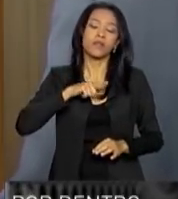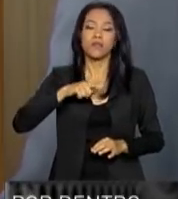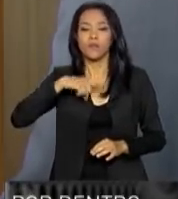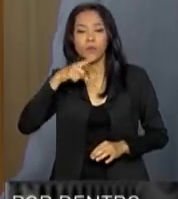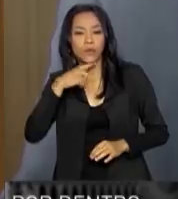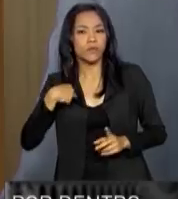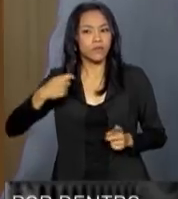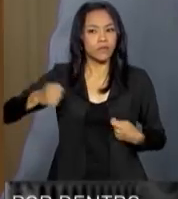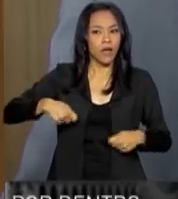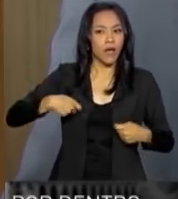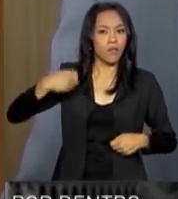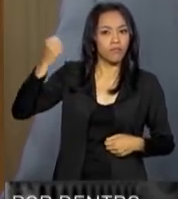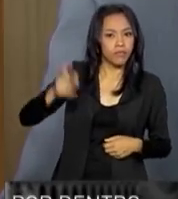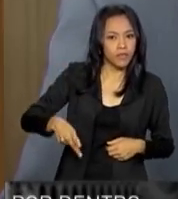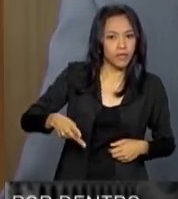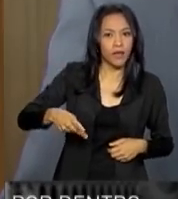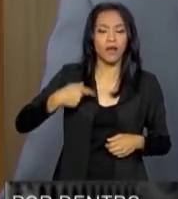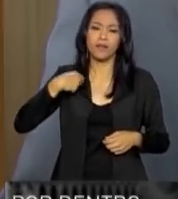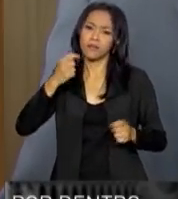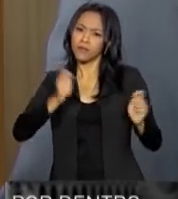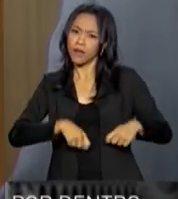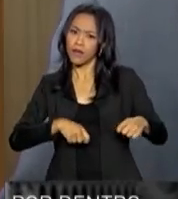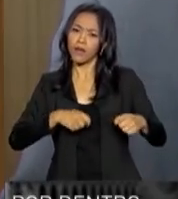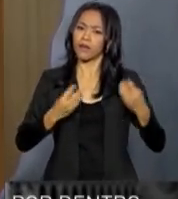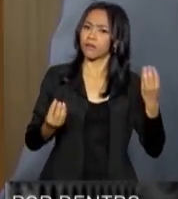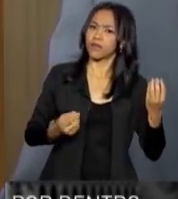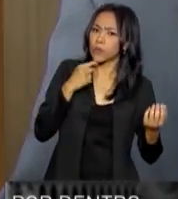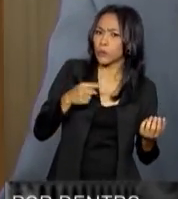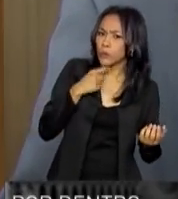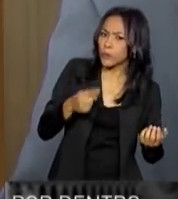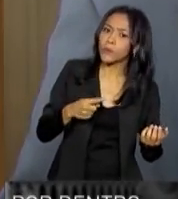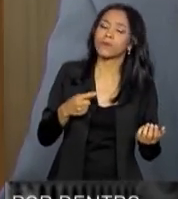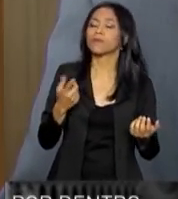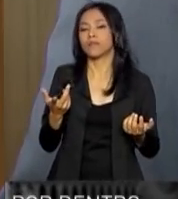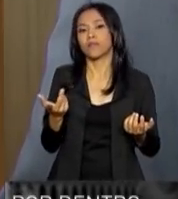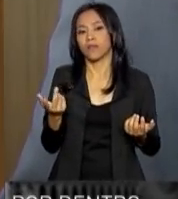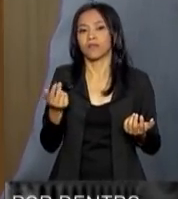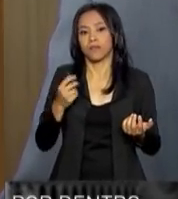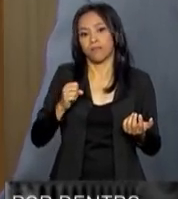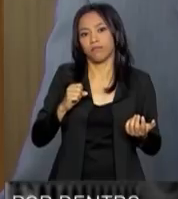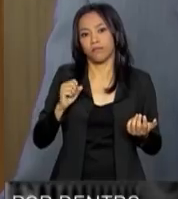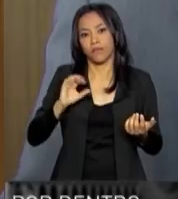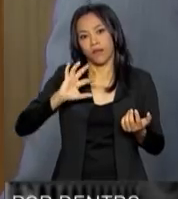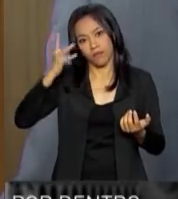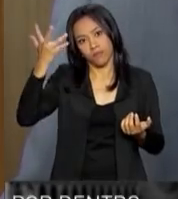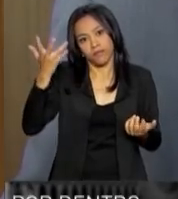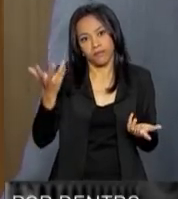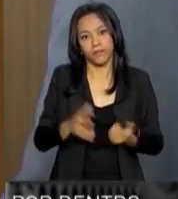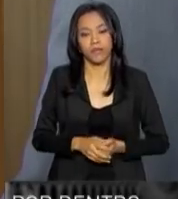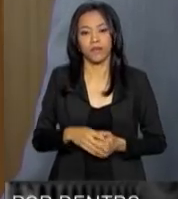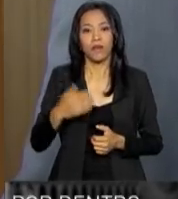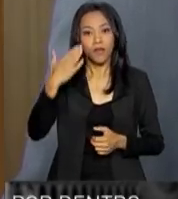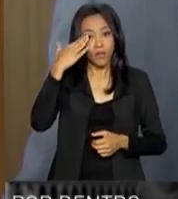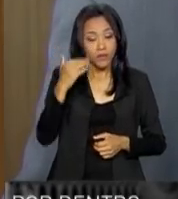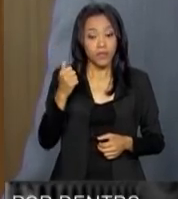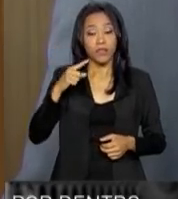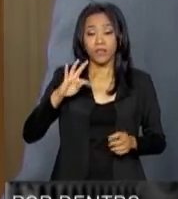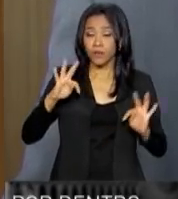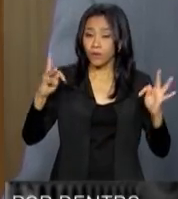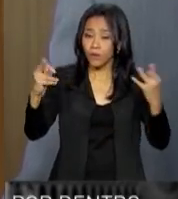condição de aposentado não será que eu tenho serviço mesmo que acontece muito cedo o que eu sei é todos nós temos familiares